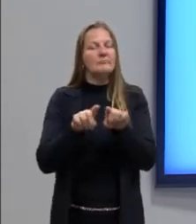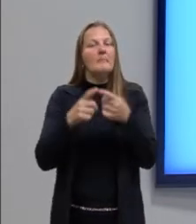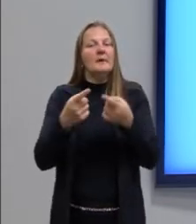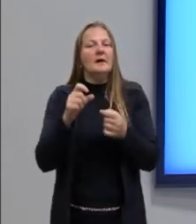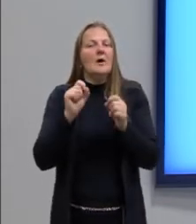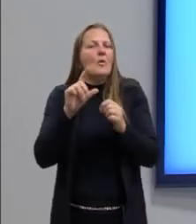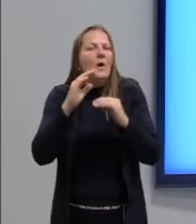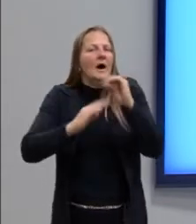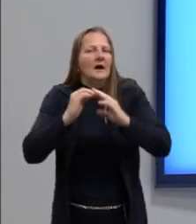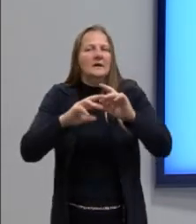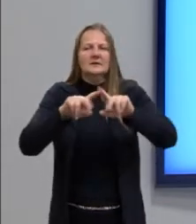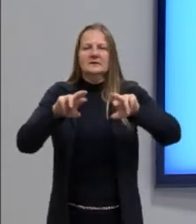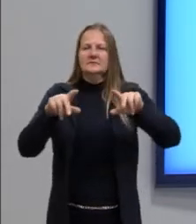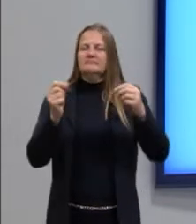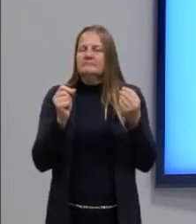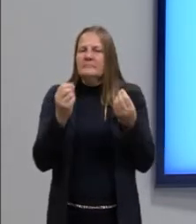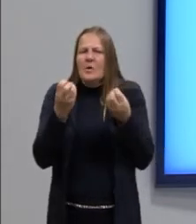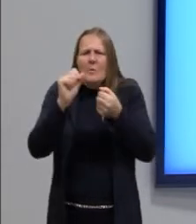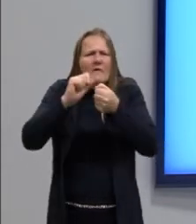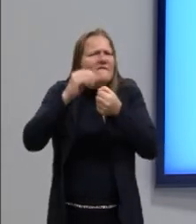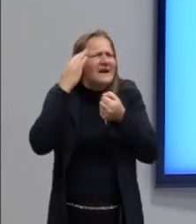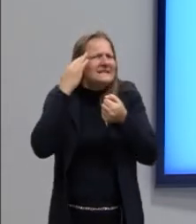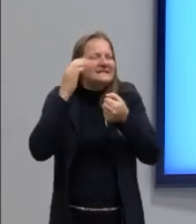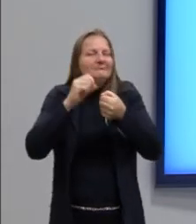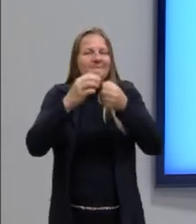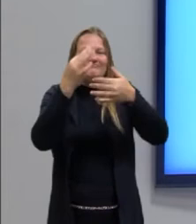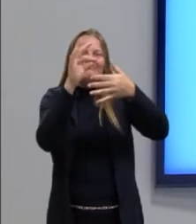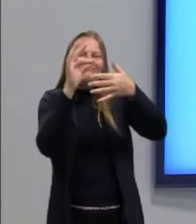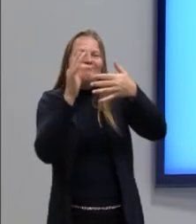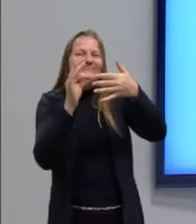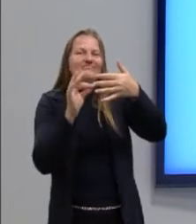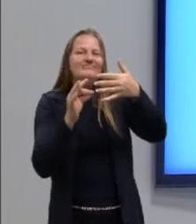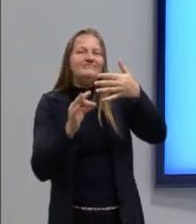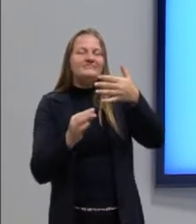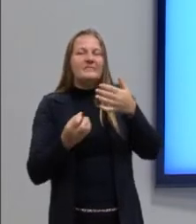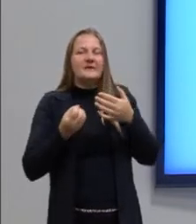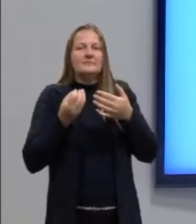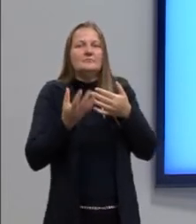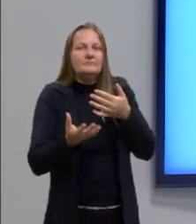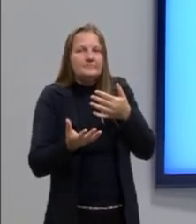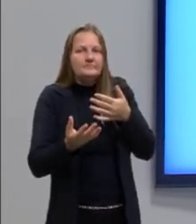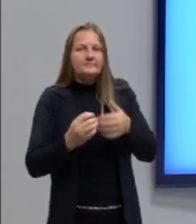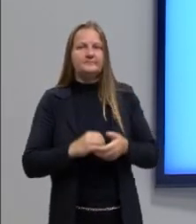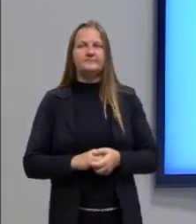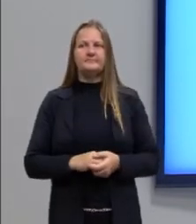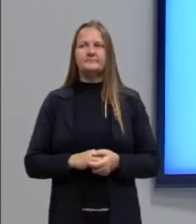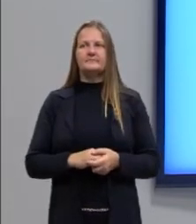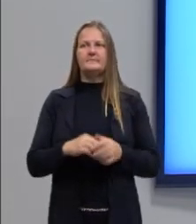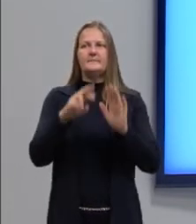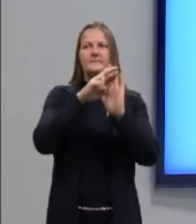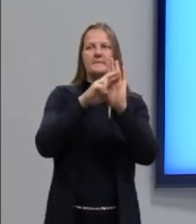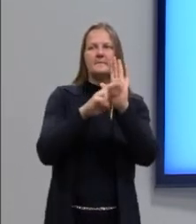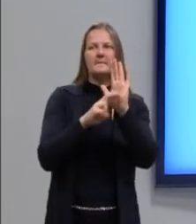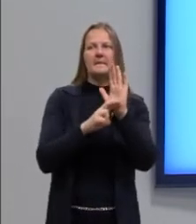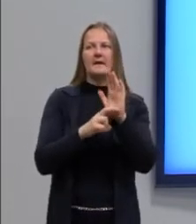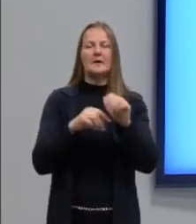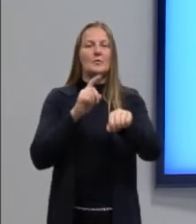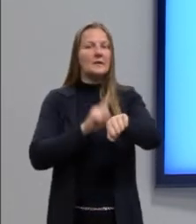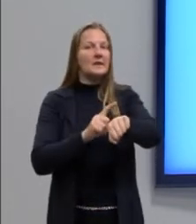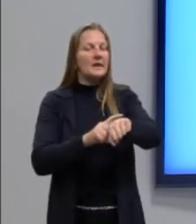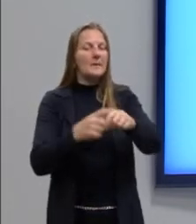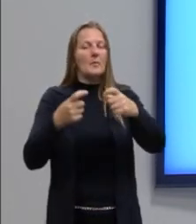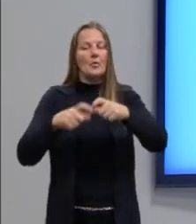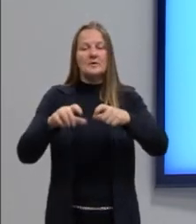são as diferenças a gente coloca detalhamentos em relação a enredo tempo